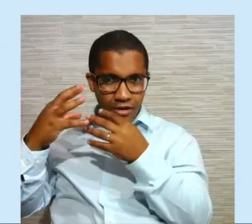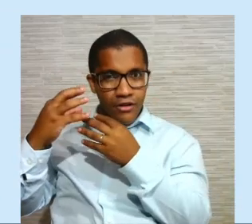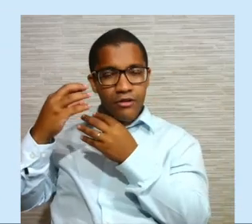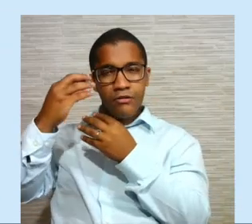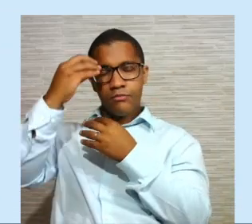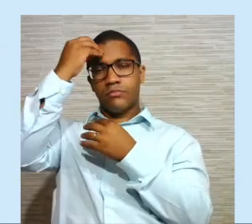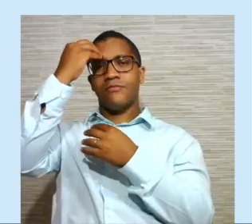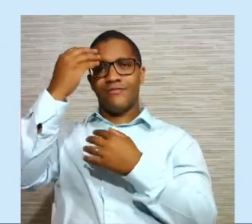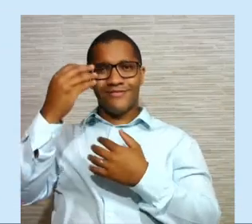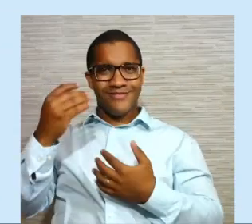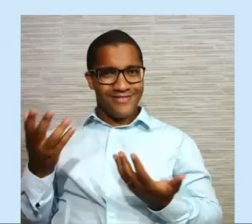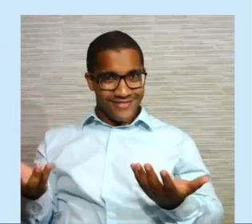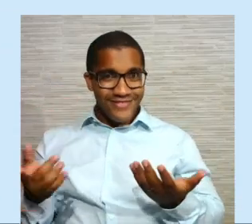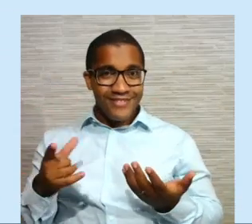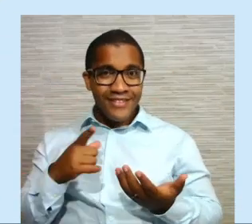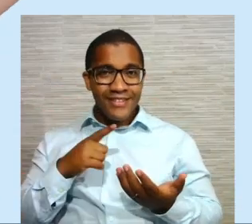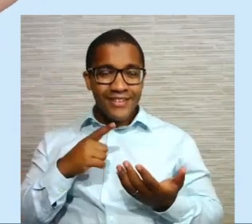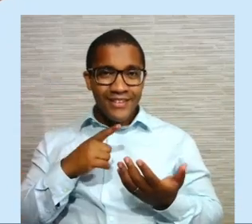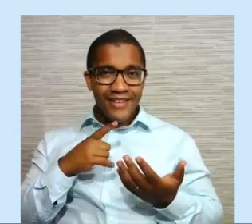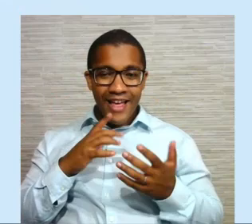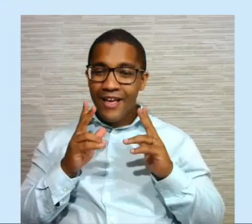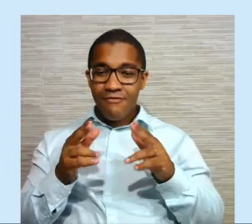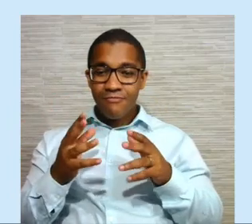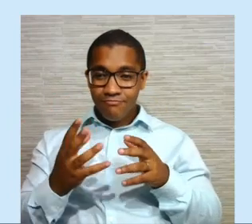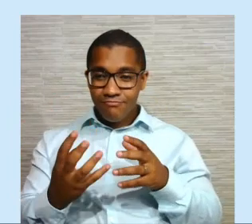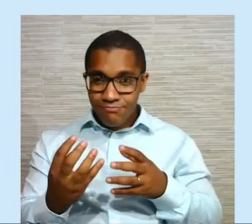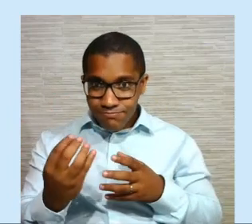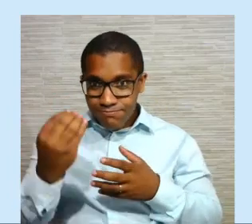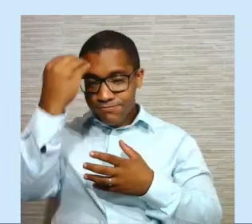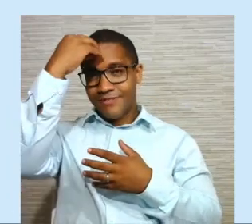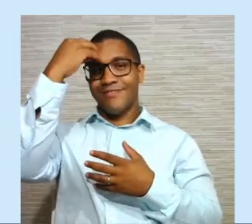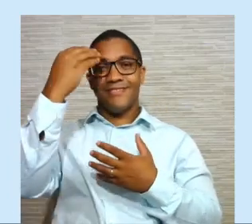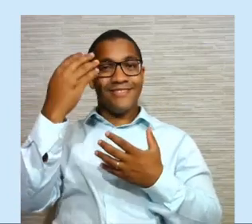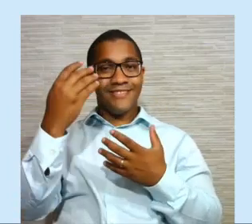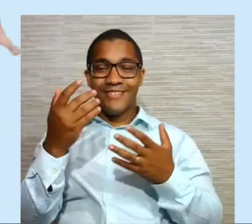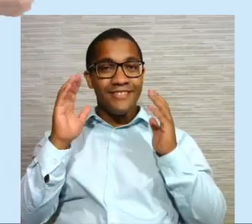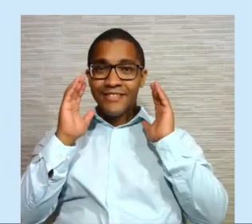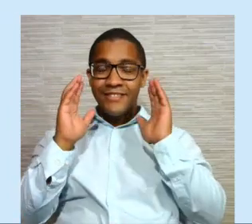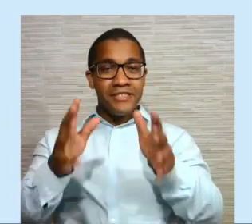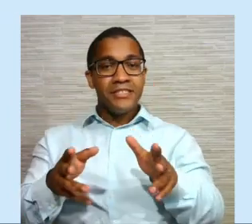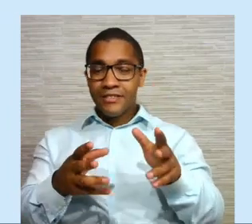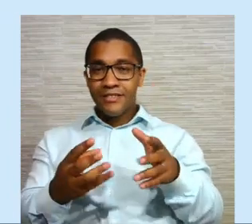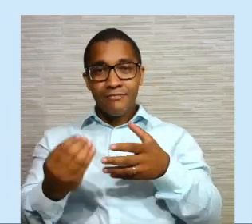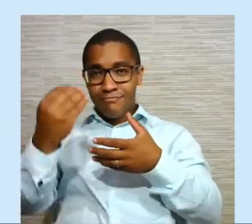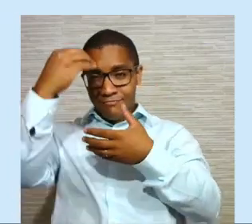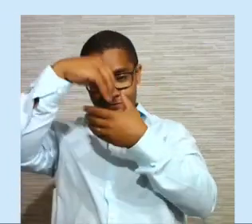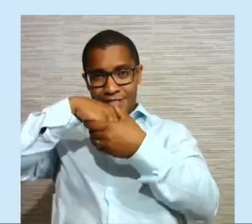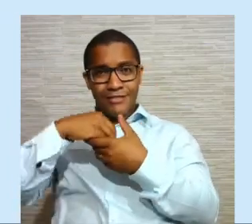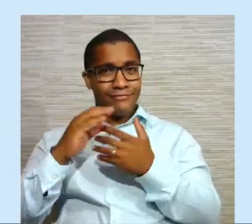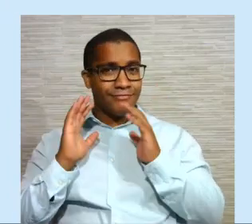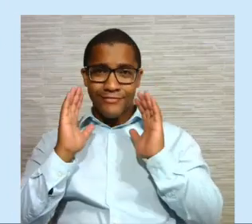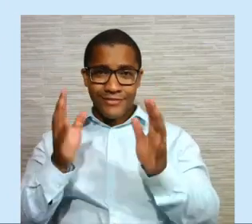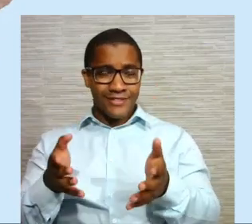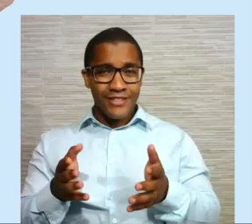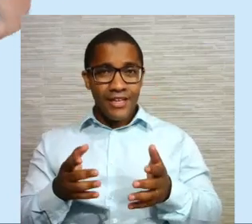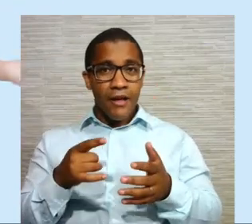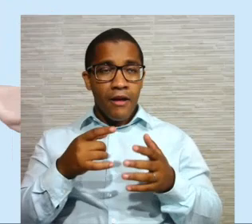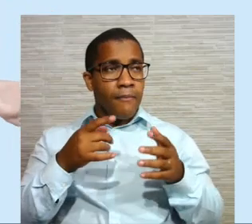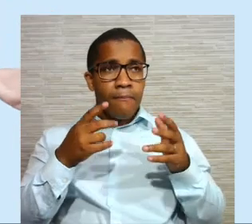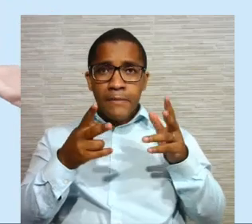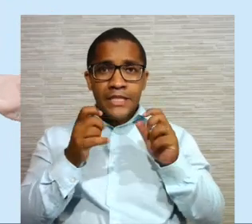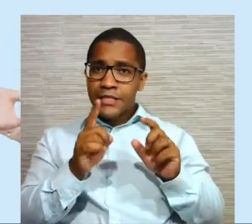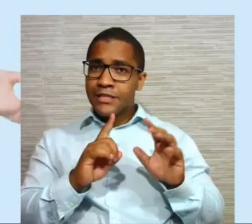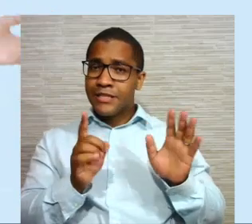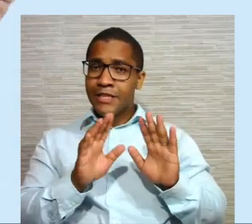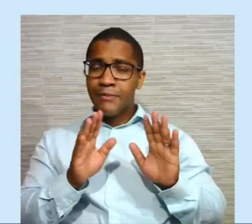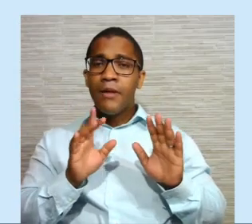subliminar. Quando ela está assim, que vai entrando no seu subconsciente, você nem percebe que ela está tocando, mas ela está sendo usada